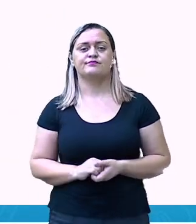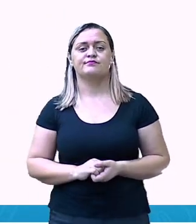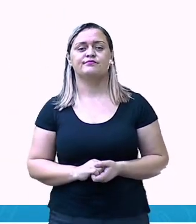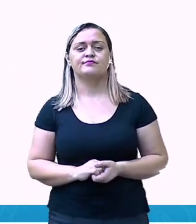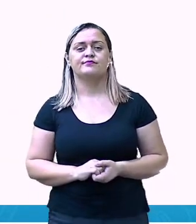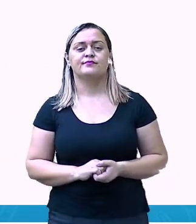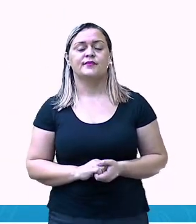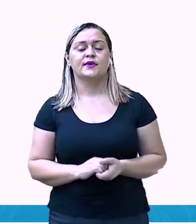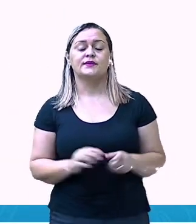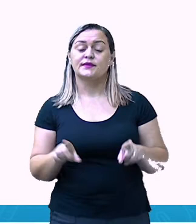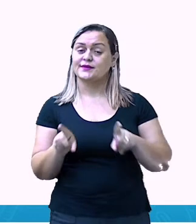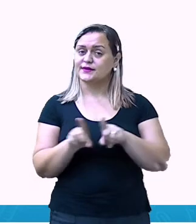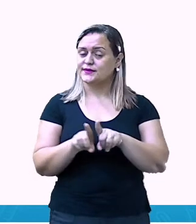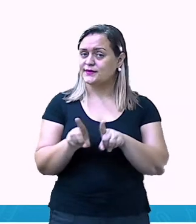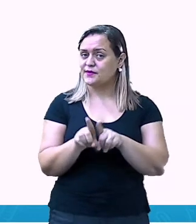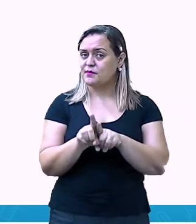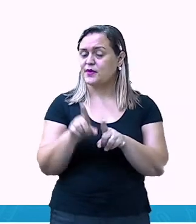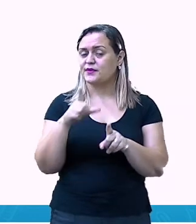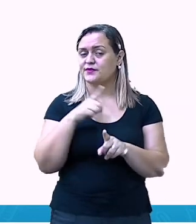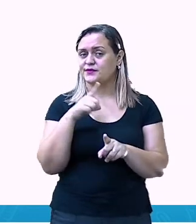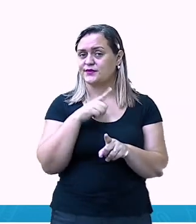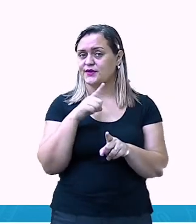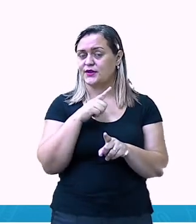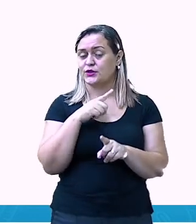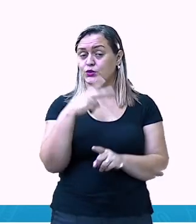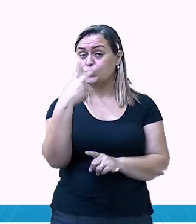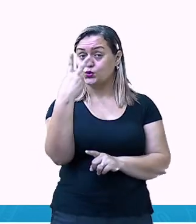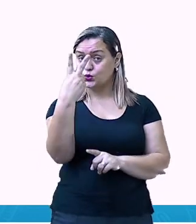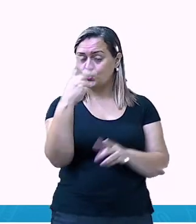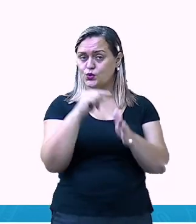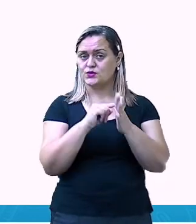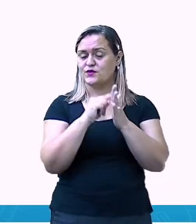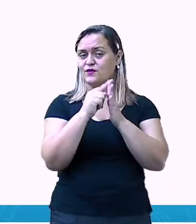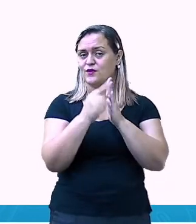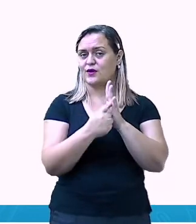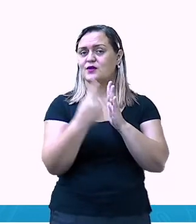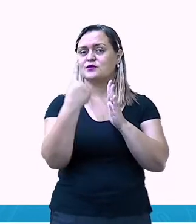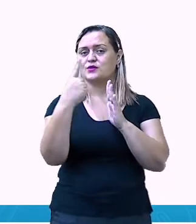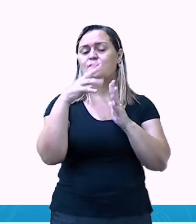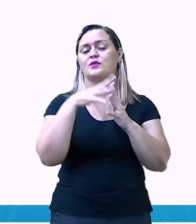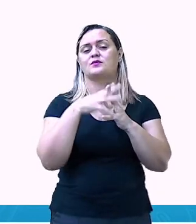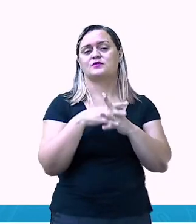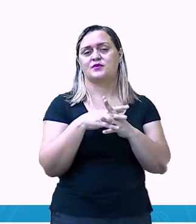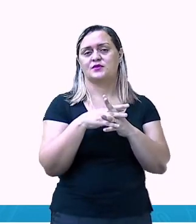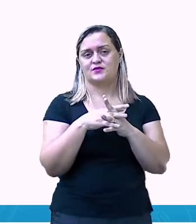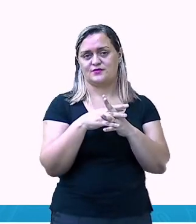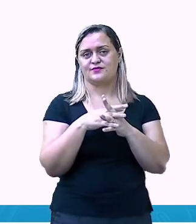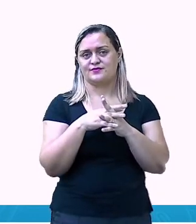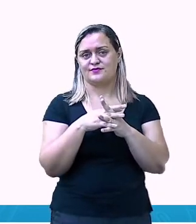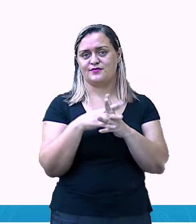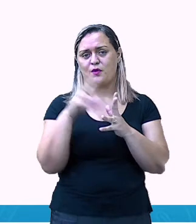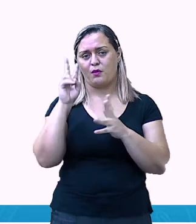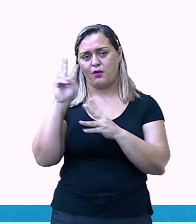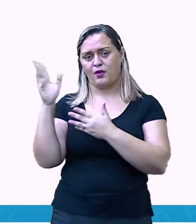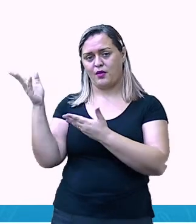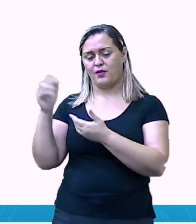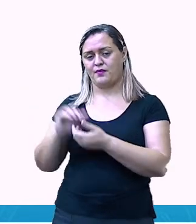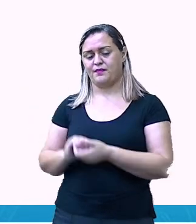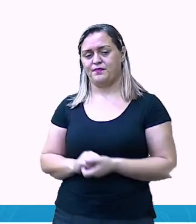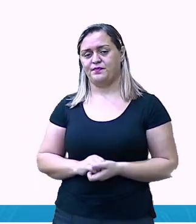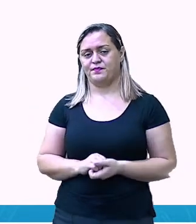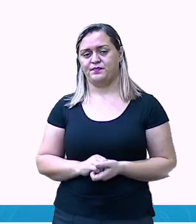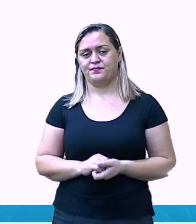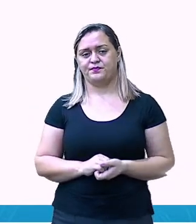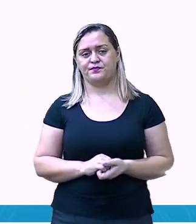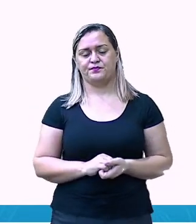invés de vogais, eu tenho duas, ao invés de consoantes, eu tenho 2 vogais. Uma só consoante e 2 vogais. Olha lá, o U e o I.